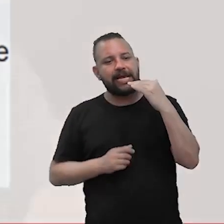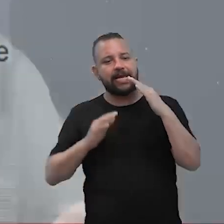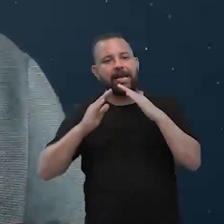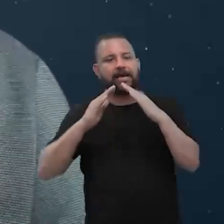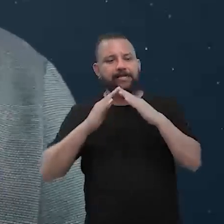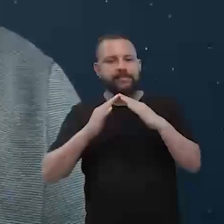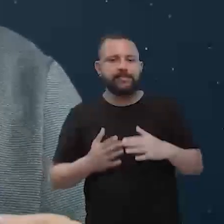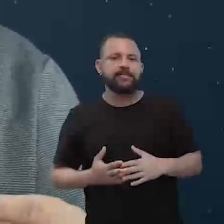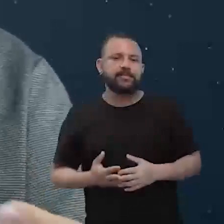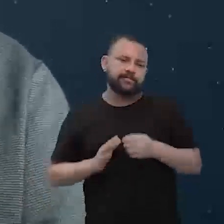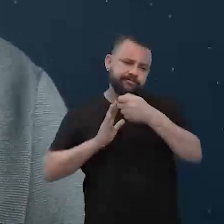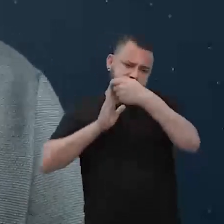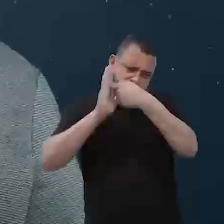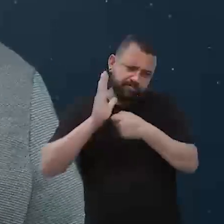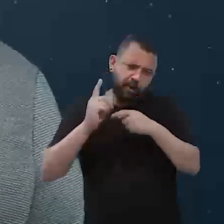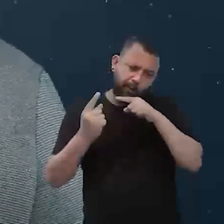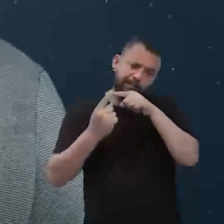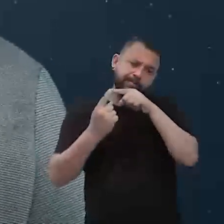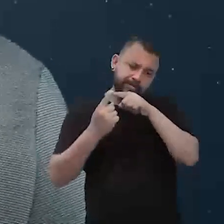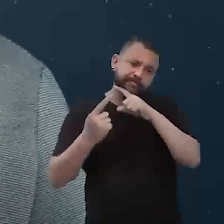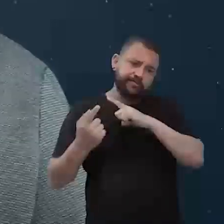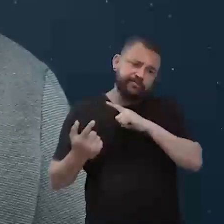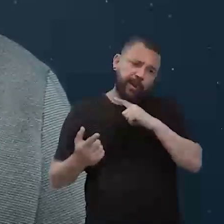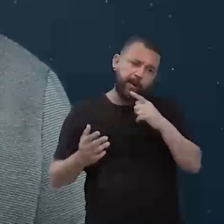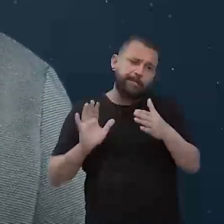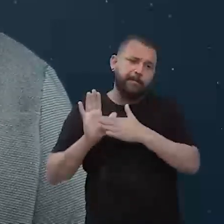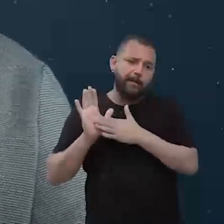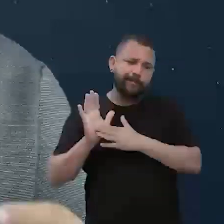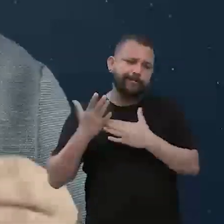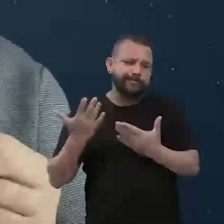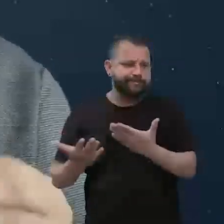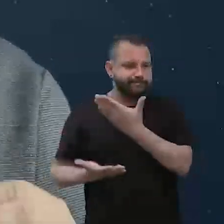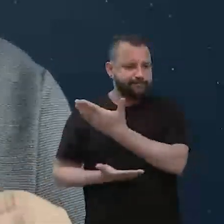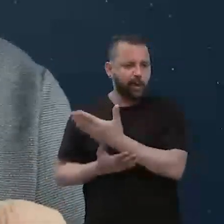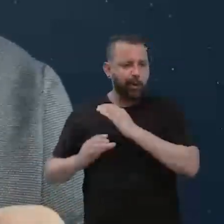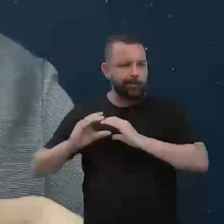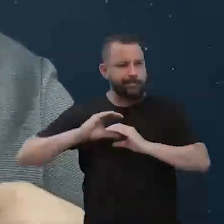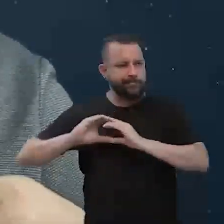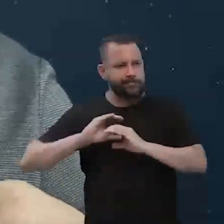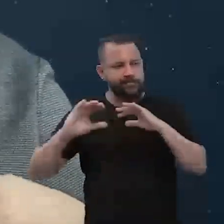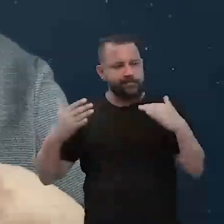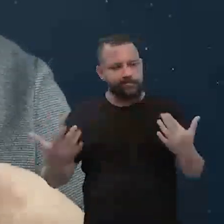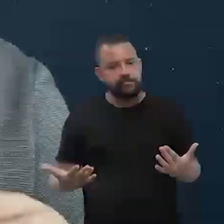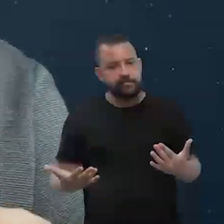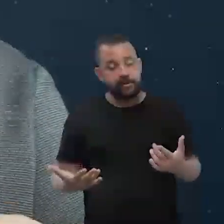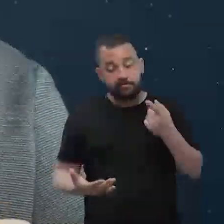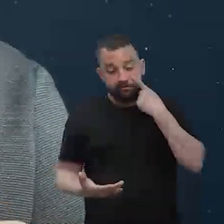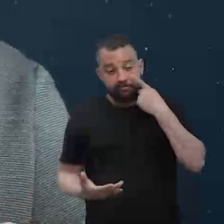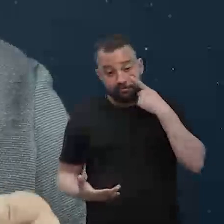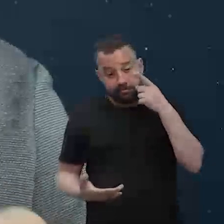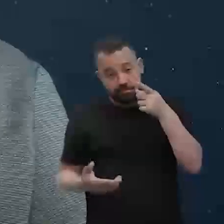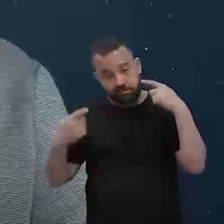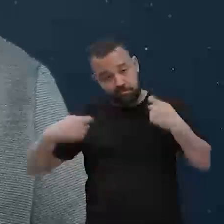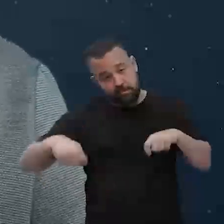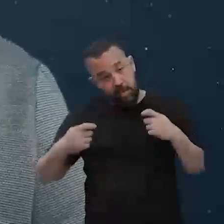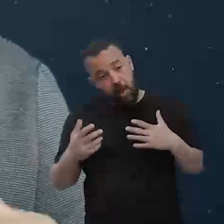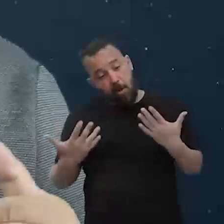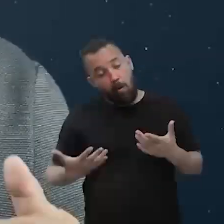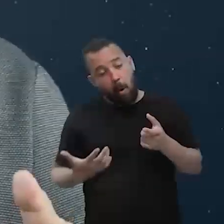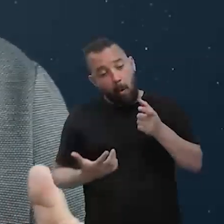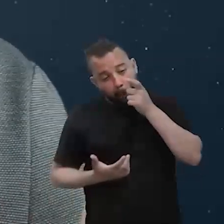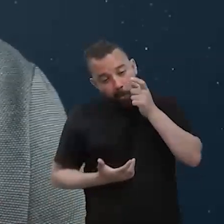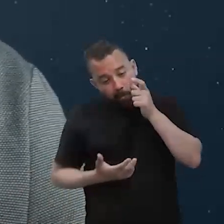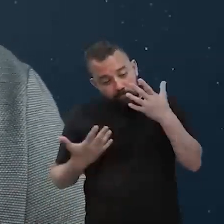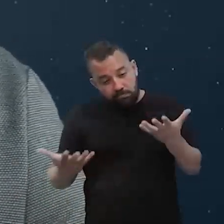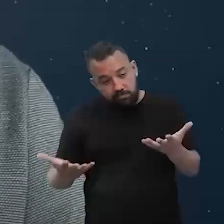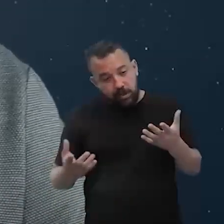ele teve exatamente esse propósito comunicativo, tá? Então, fica atento à intencionalidade do autor. O